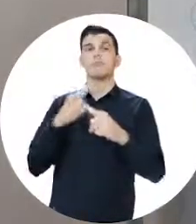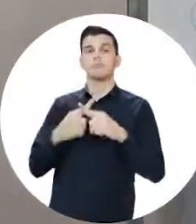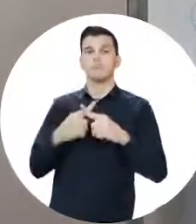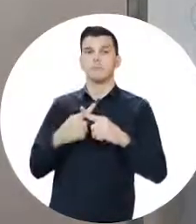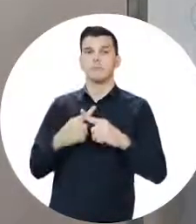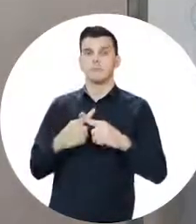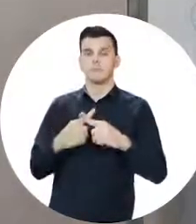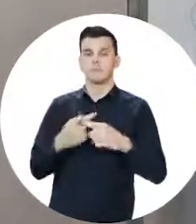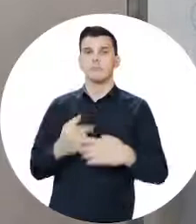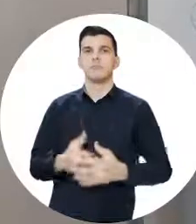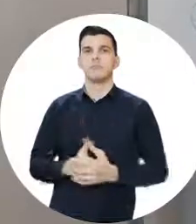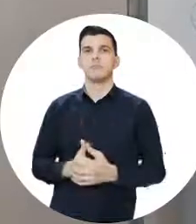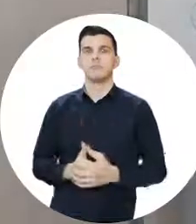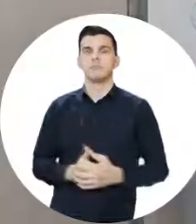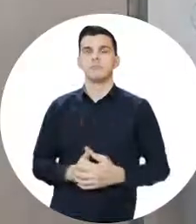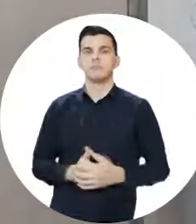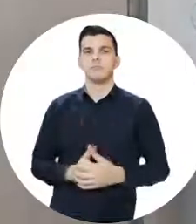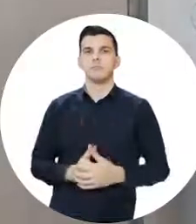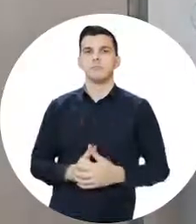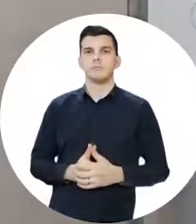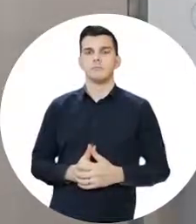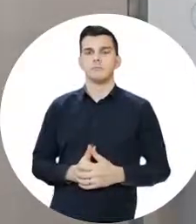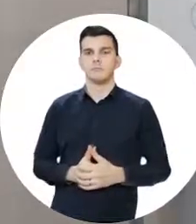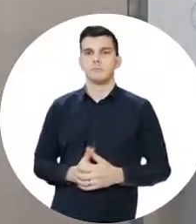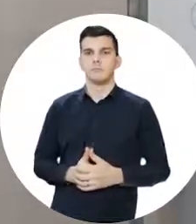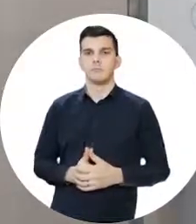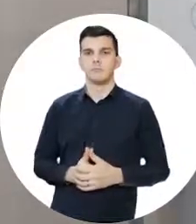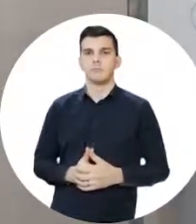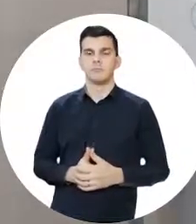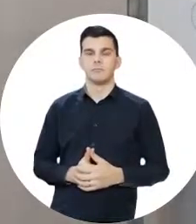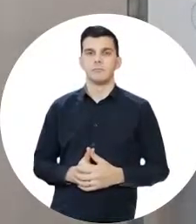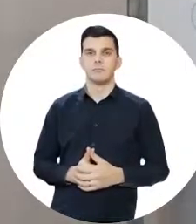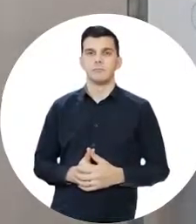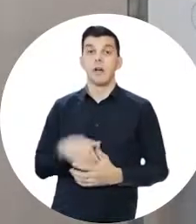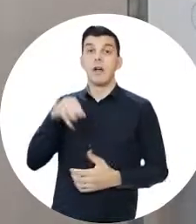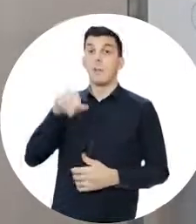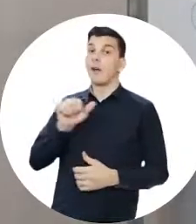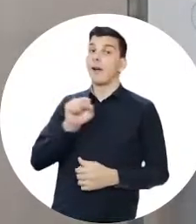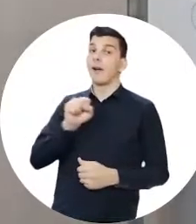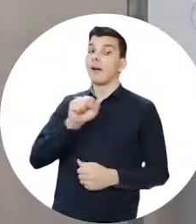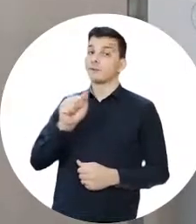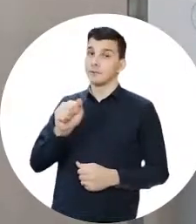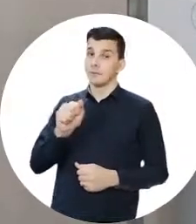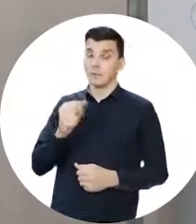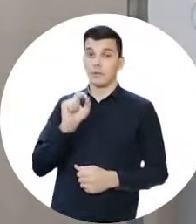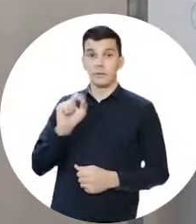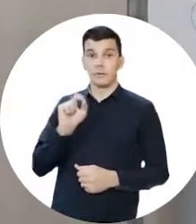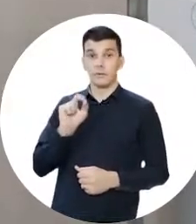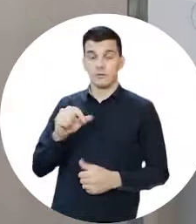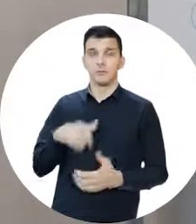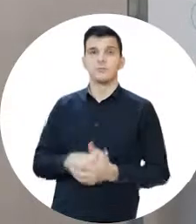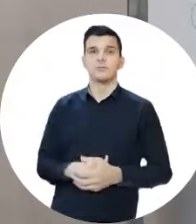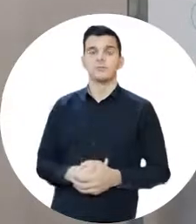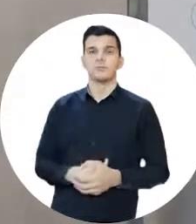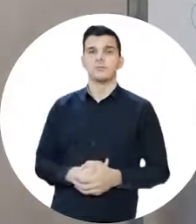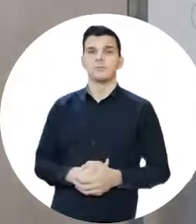lado, multiplicando. Então, a minha massa de soluto vai ser igual